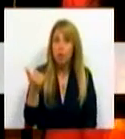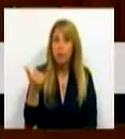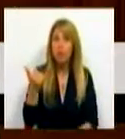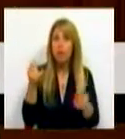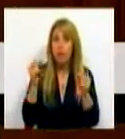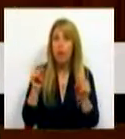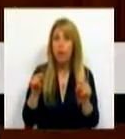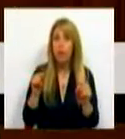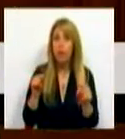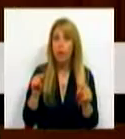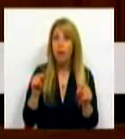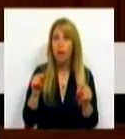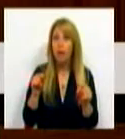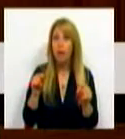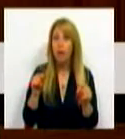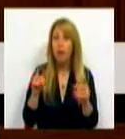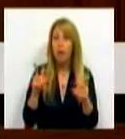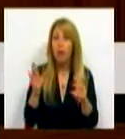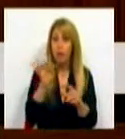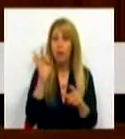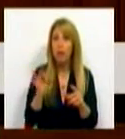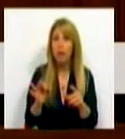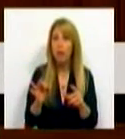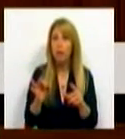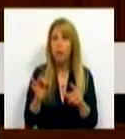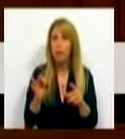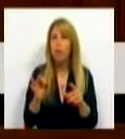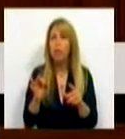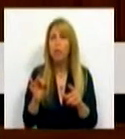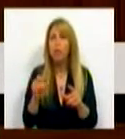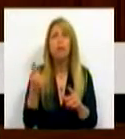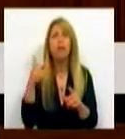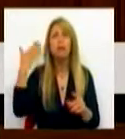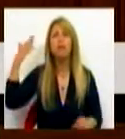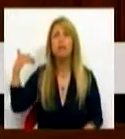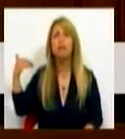concreto, o rácio... Quarter one. Que era de?